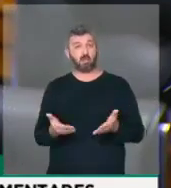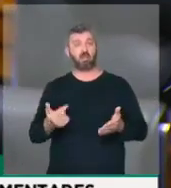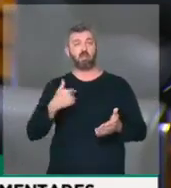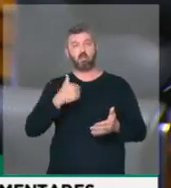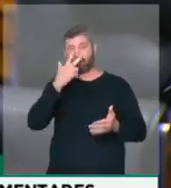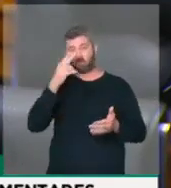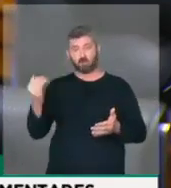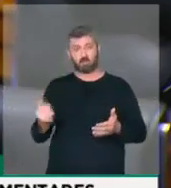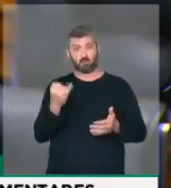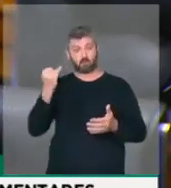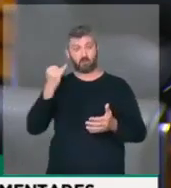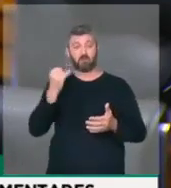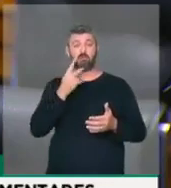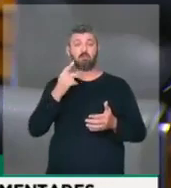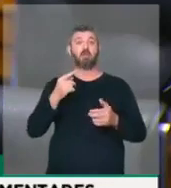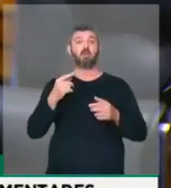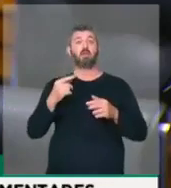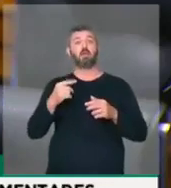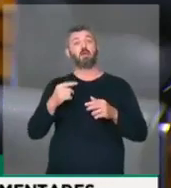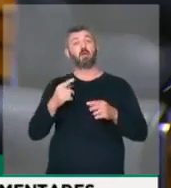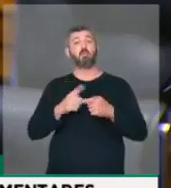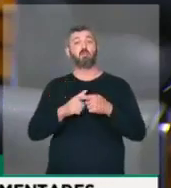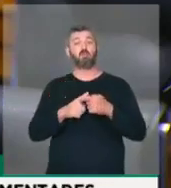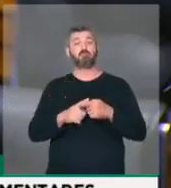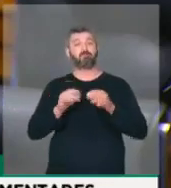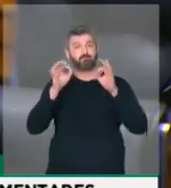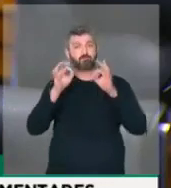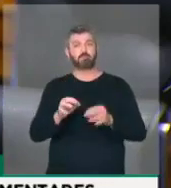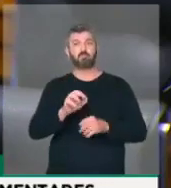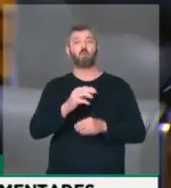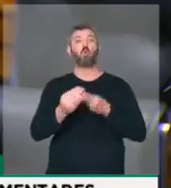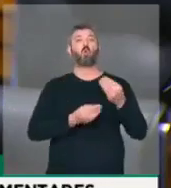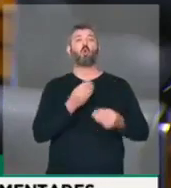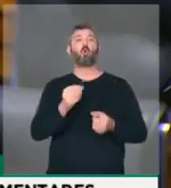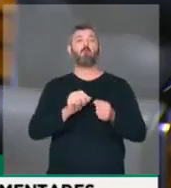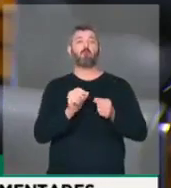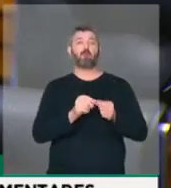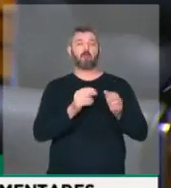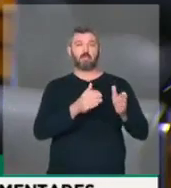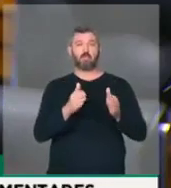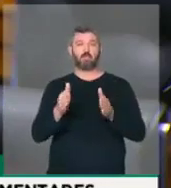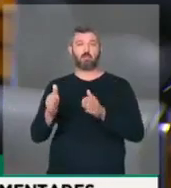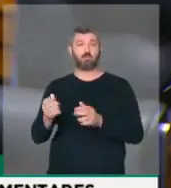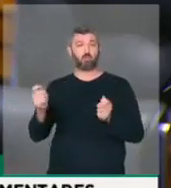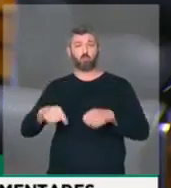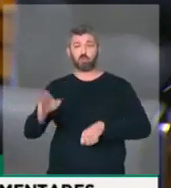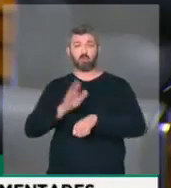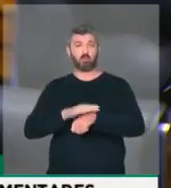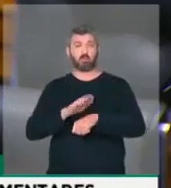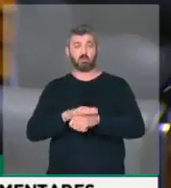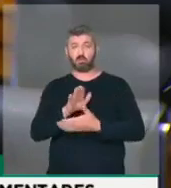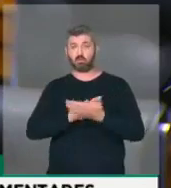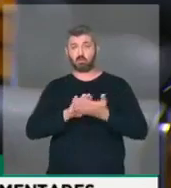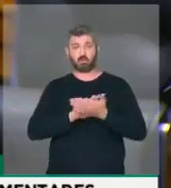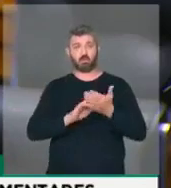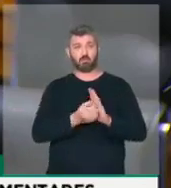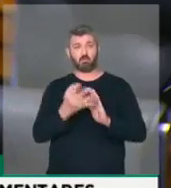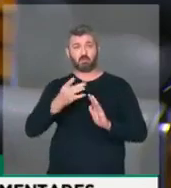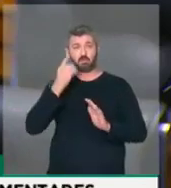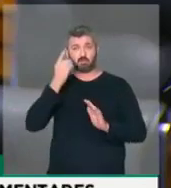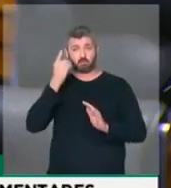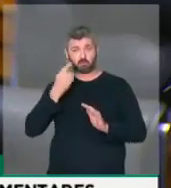essa incompreensão foi justamente, deputada Fernanda, o rito que foi adotado. Não deu tempo sequer de muitos